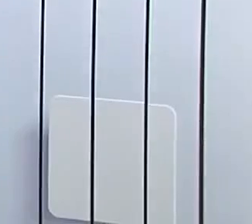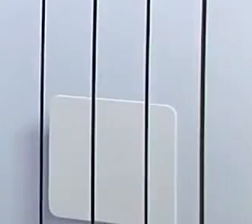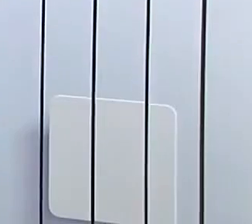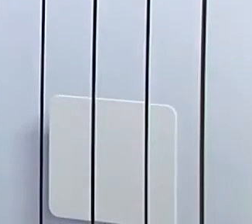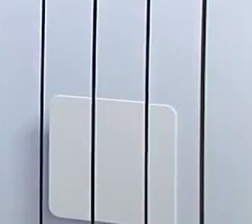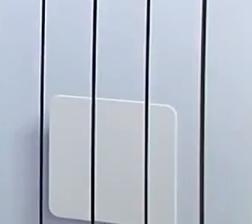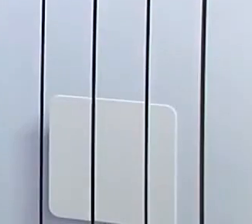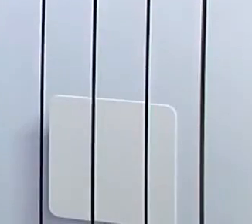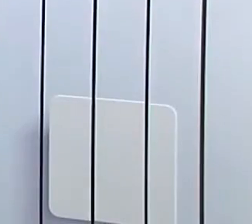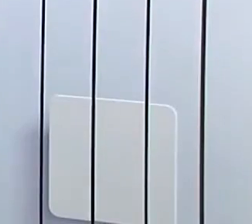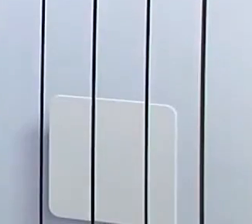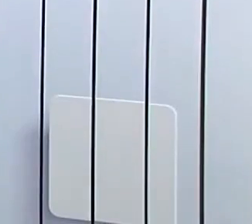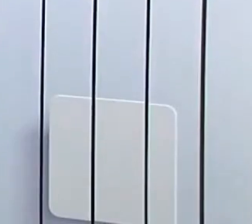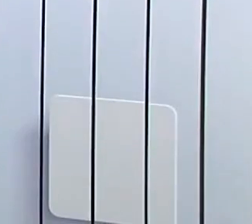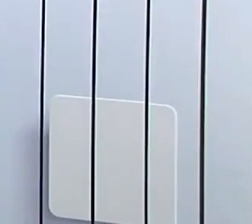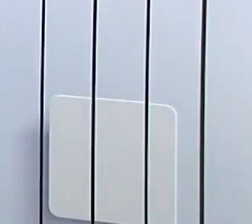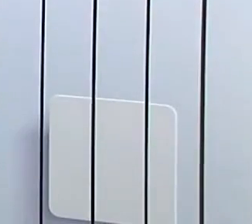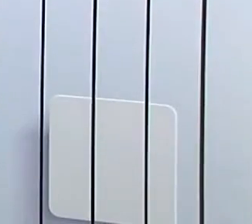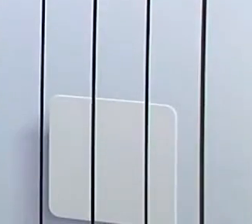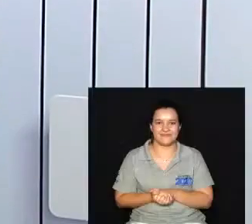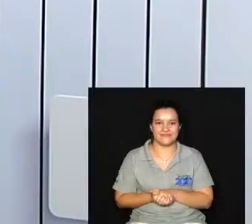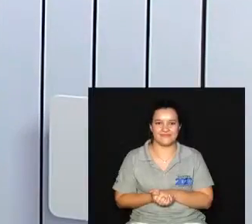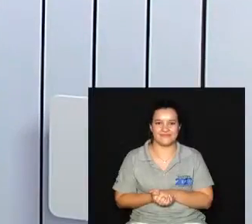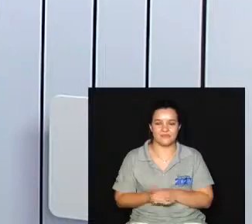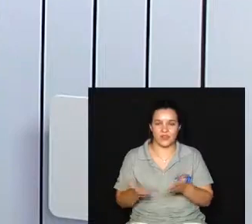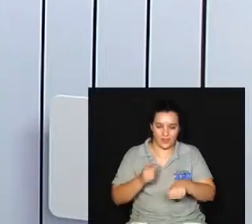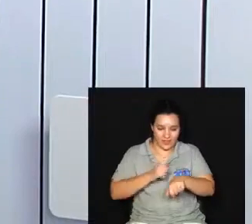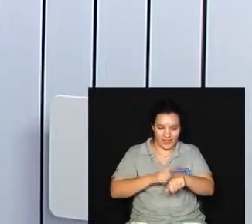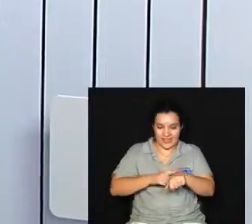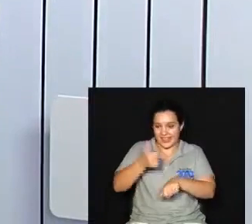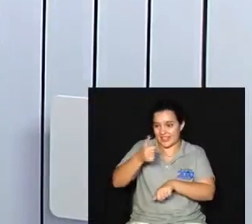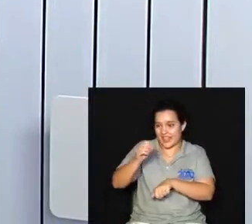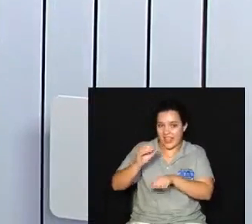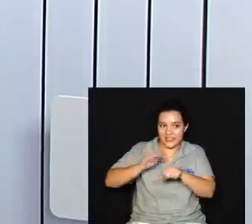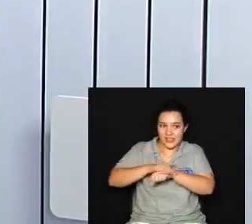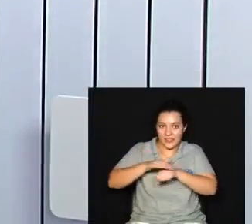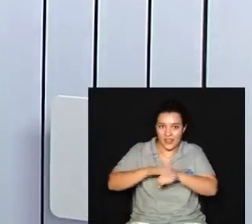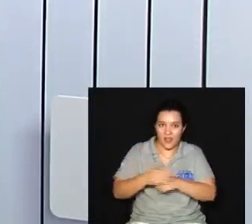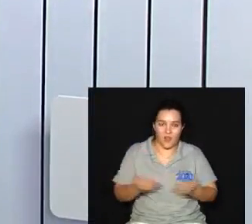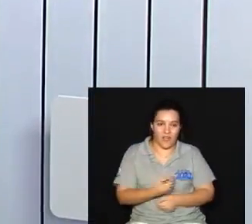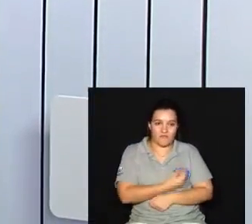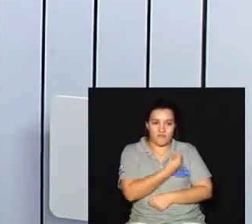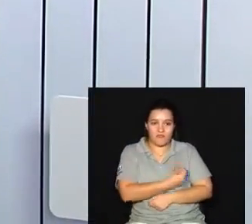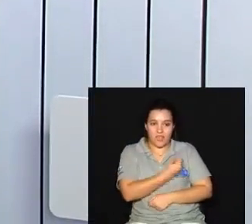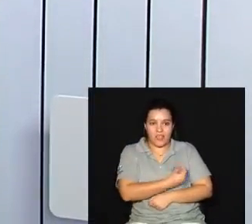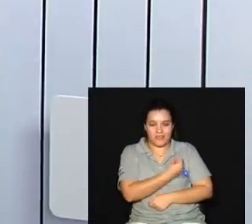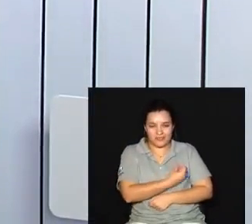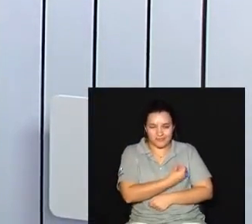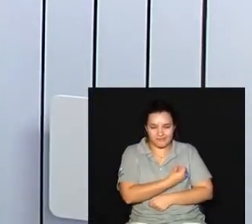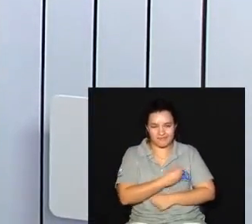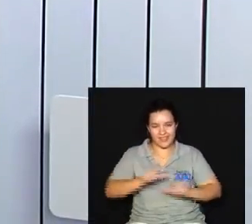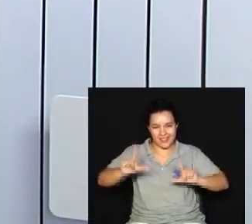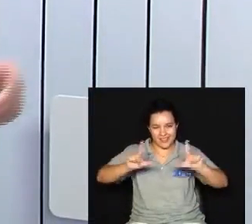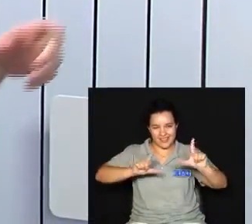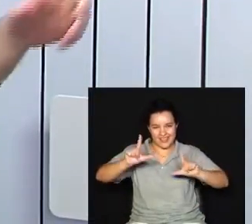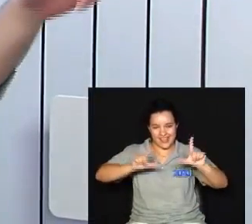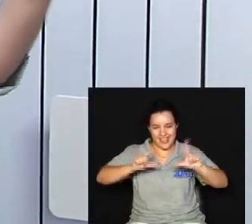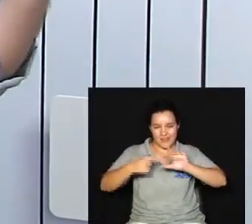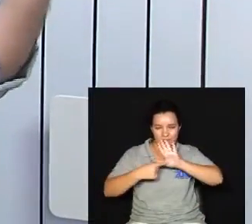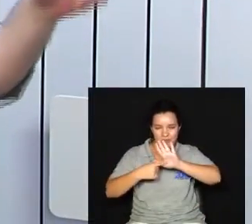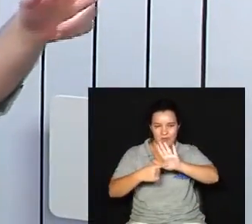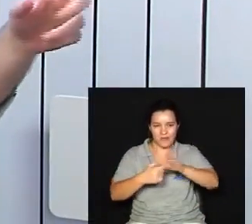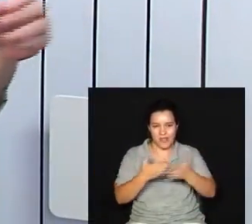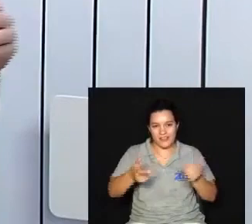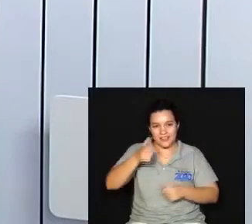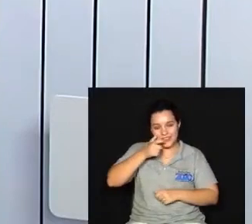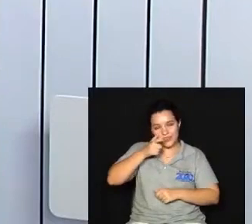Tá sem som isso aí. 10 horas e 11 minutos, nós estamos ao vivo aqui na nossa transmissão. Nós